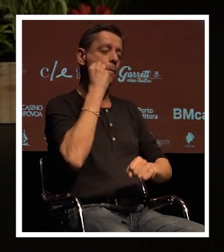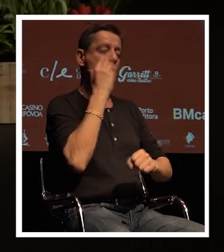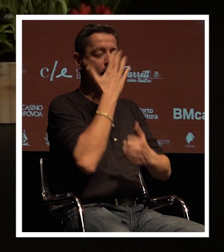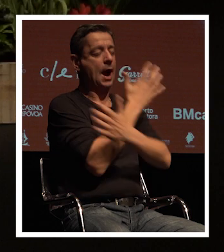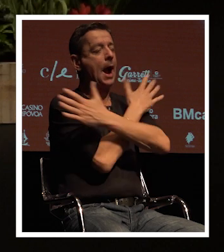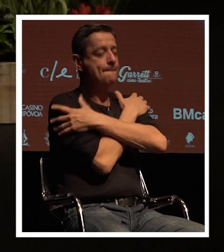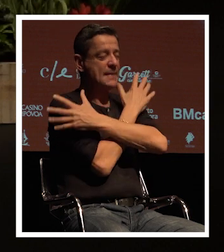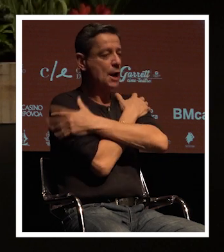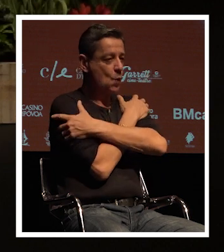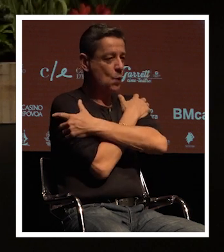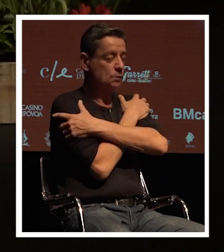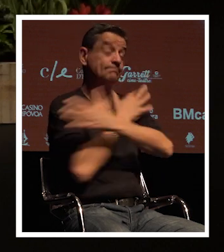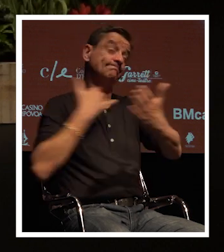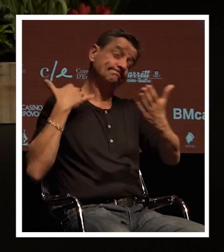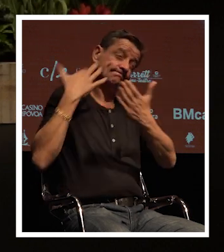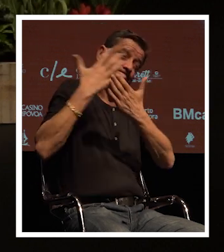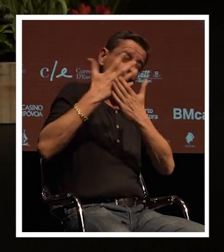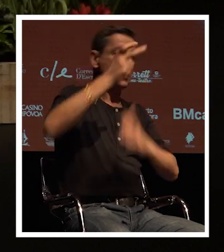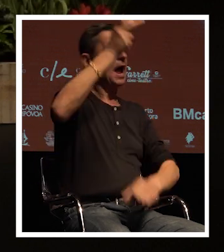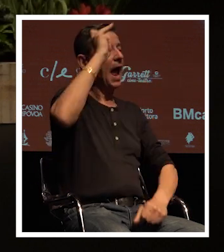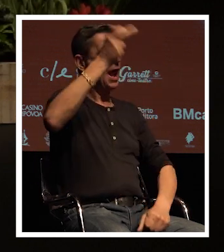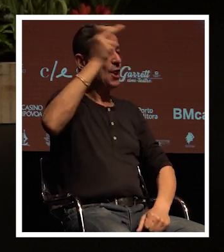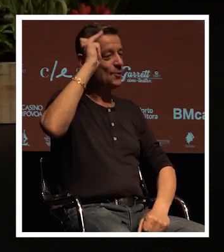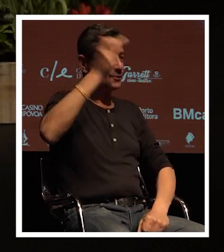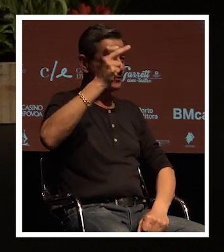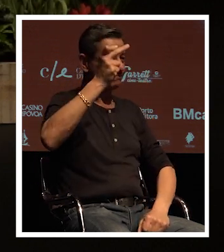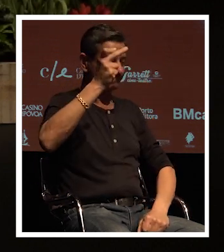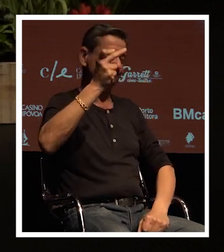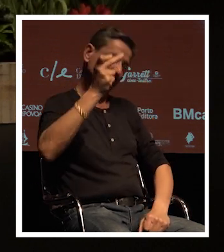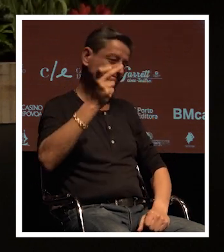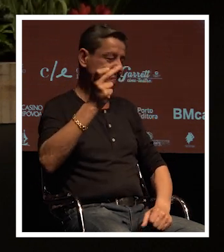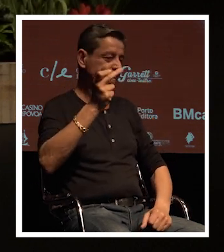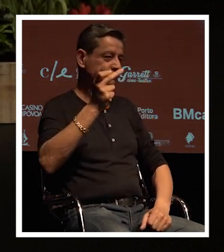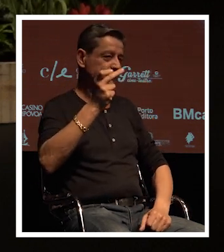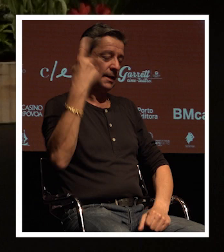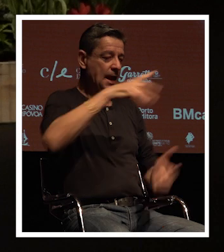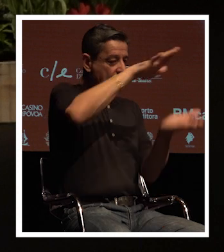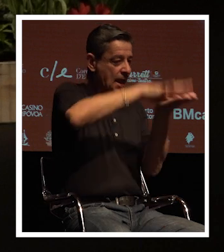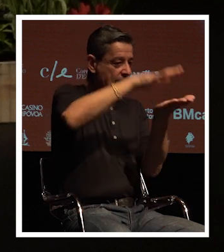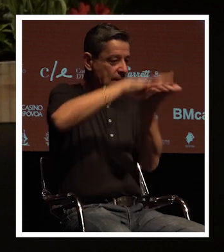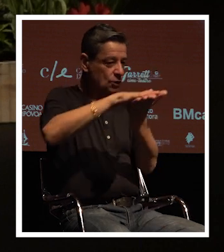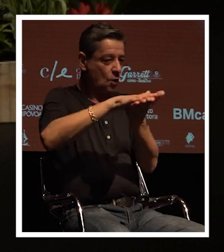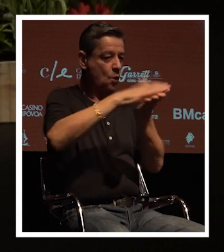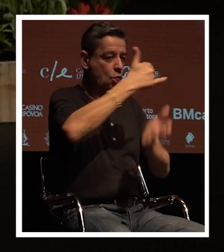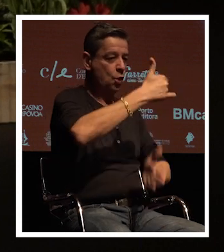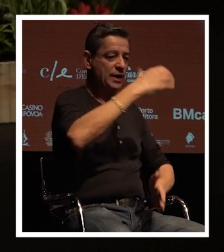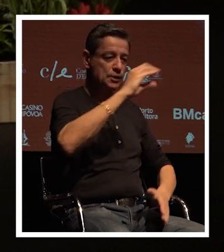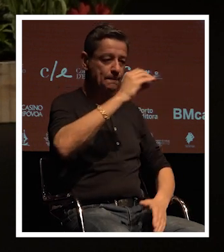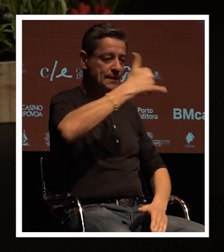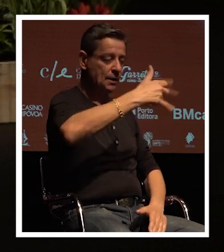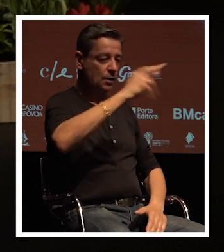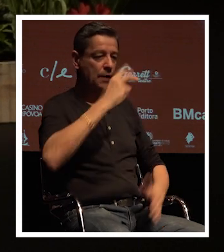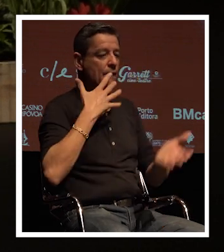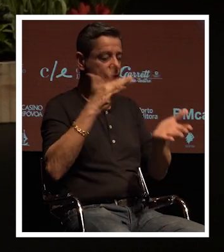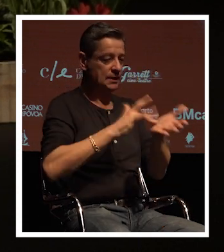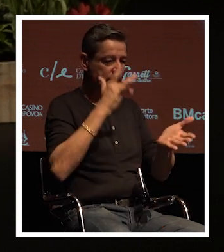cruzamos caminho há uns anos e temos sido cúmplices desde então editou em 2023 pela urutau o